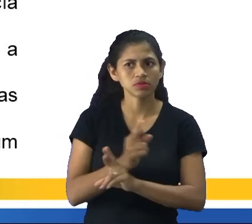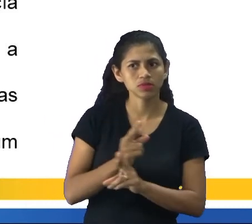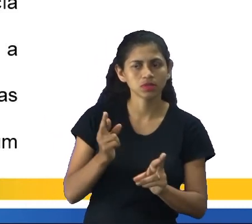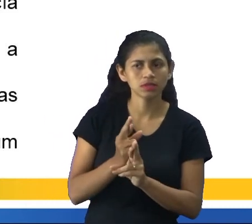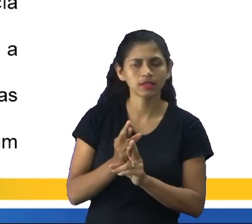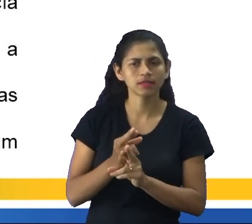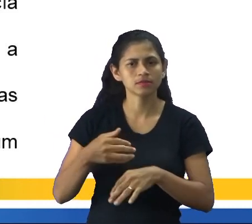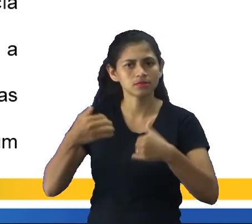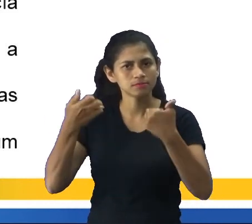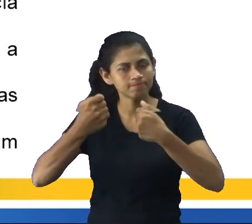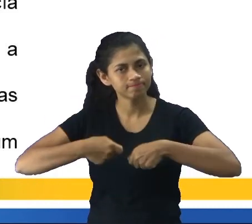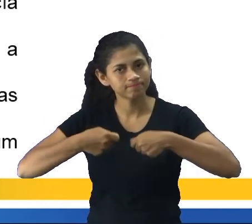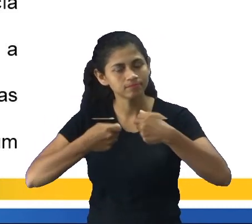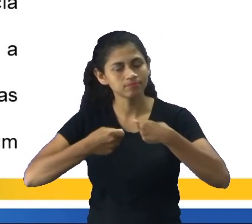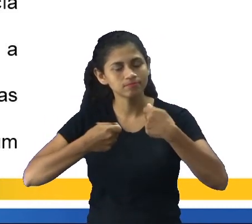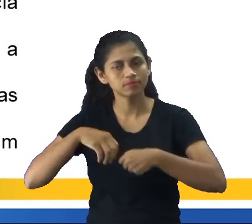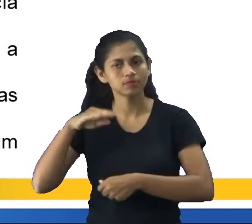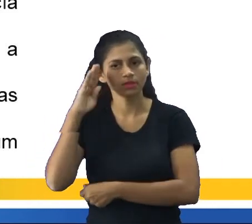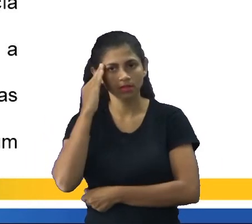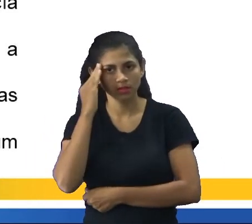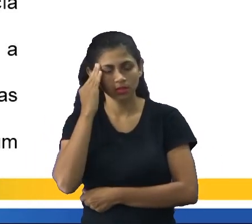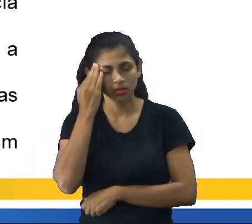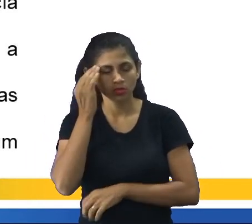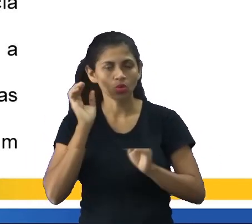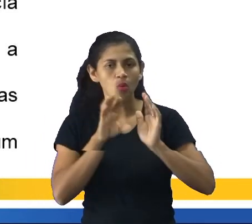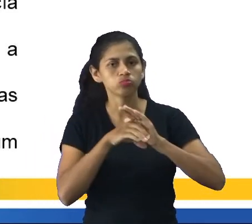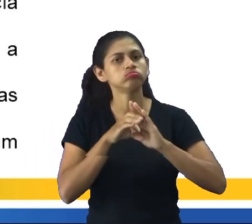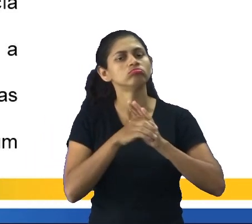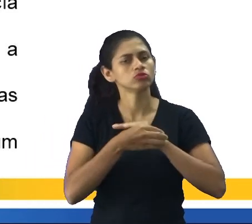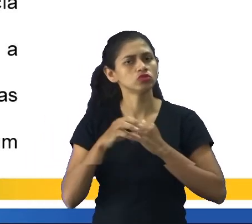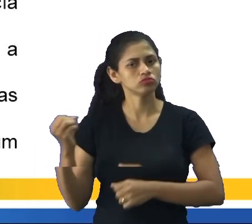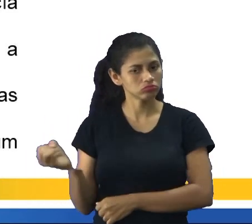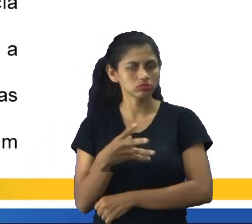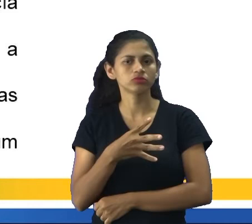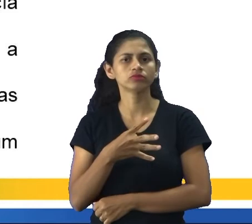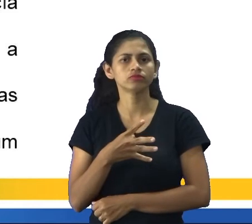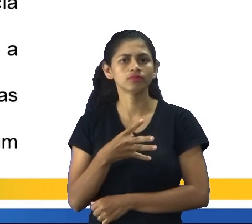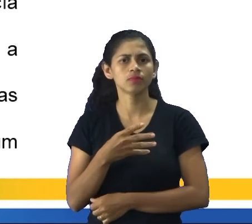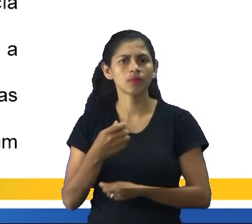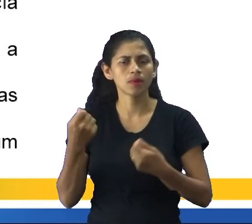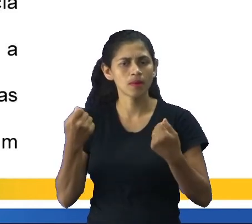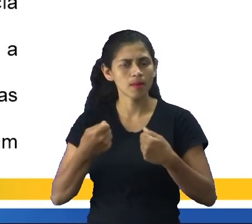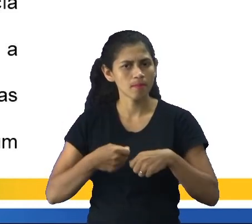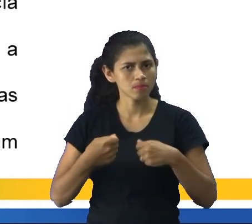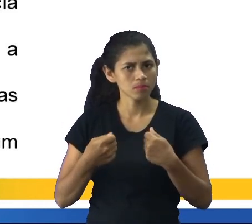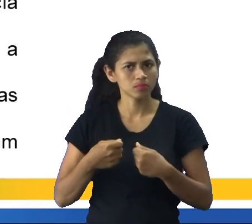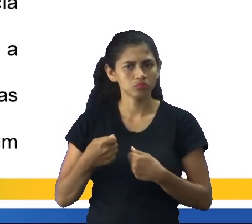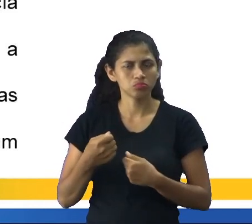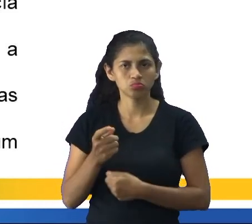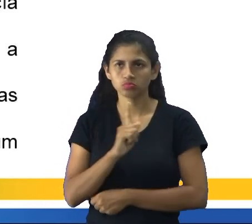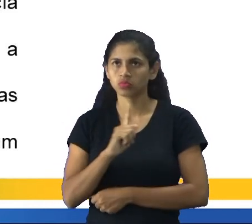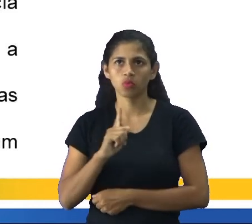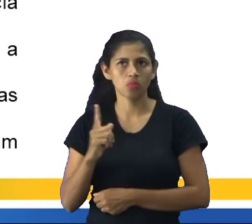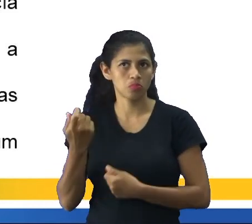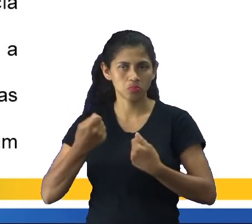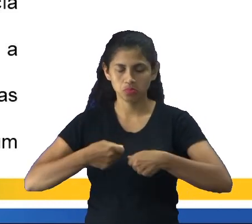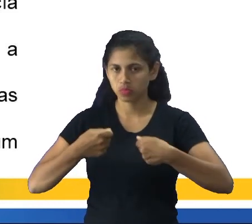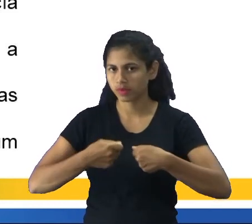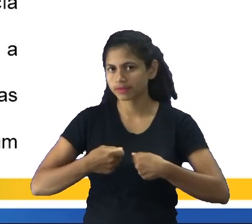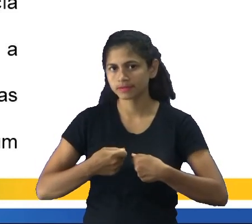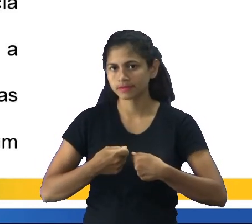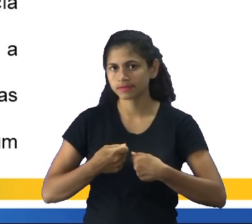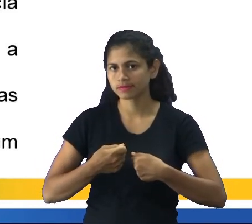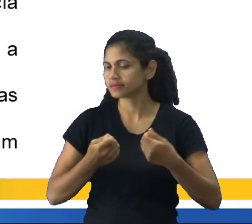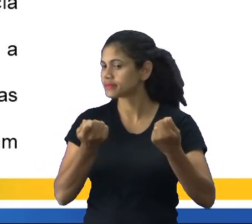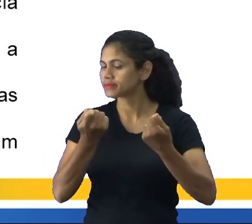conteúdo novo e de desenvolver habilidades motoras especializadas. Eu não preciso me especializar em nada e eu nunca sou obrigado sempre